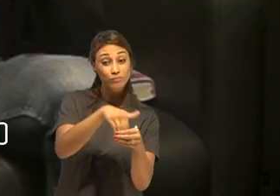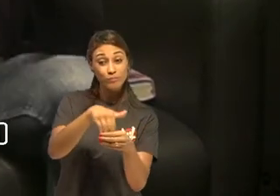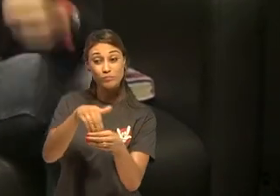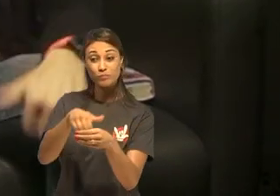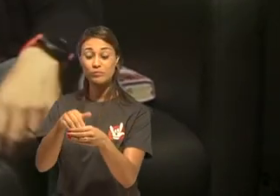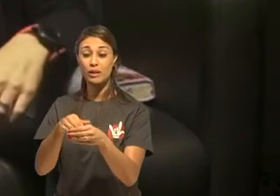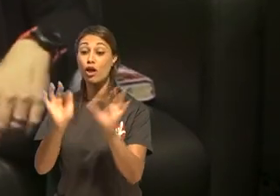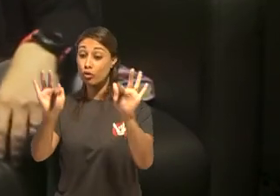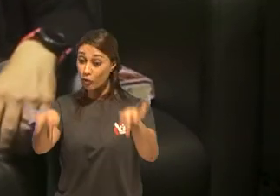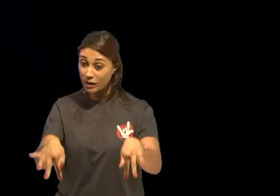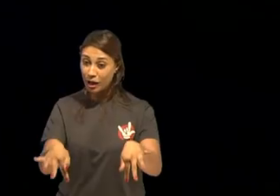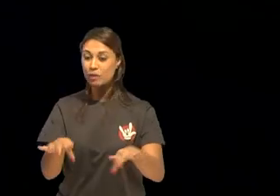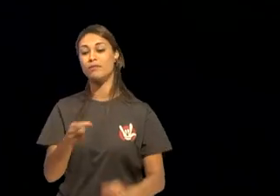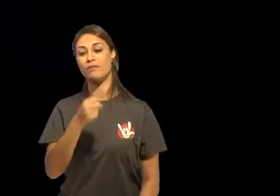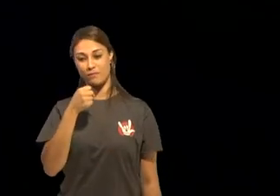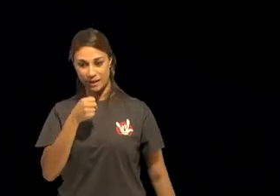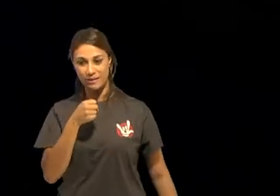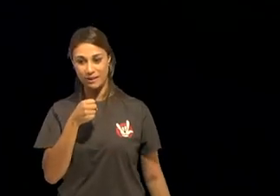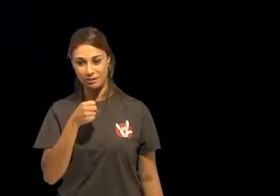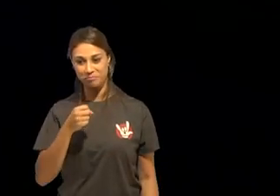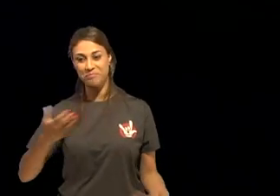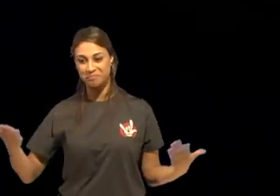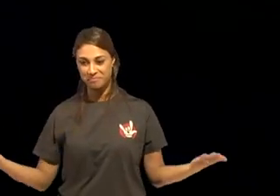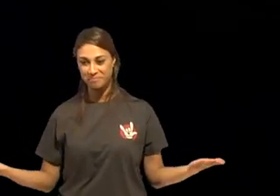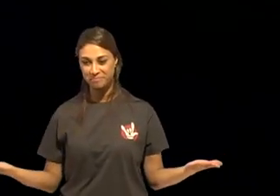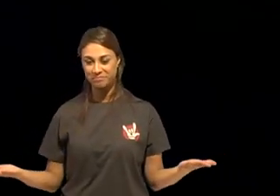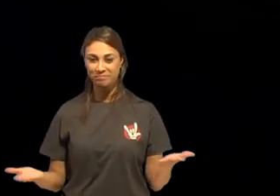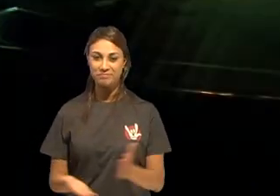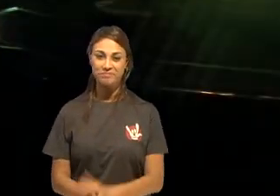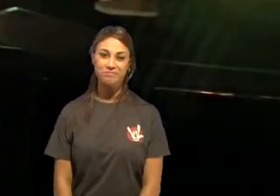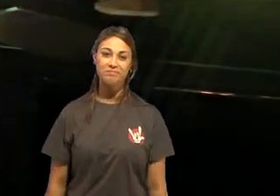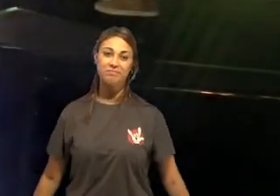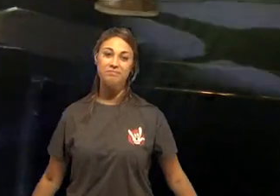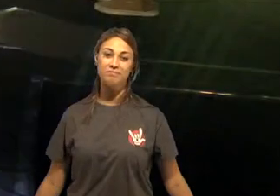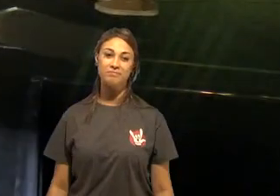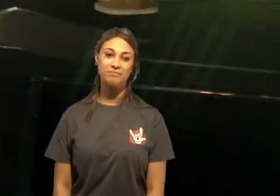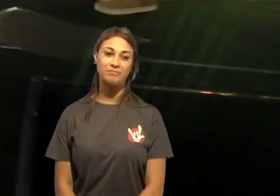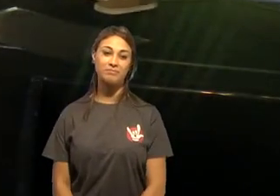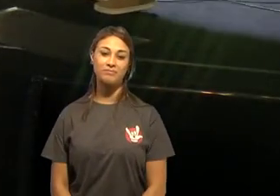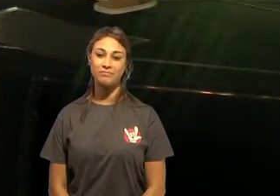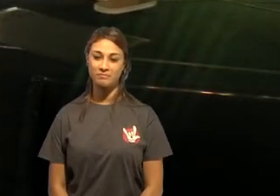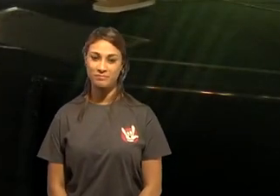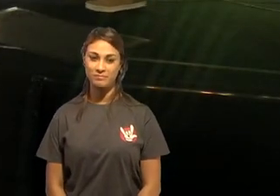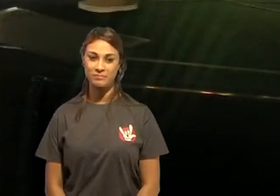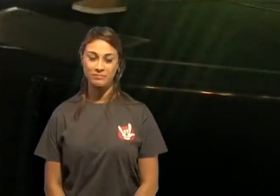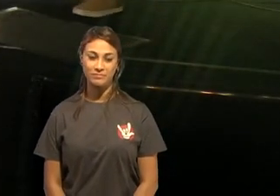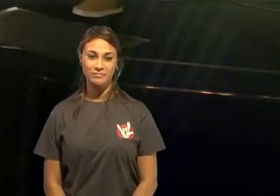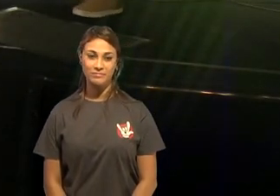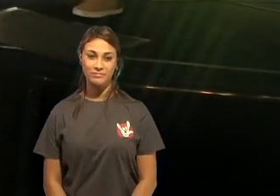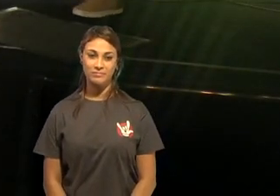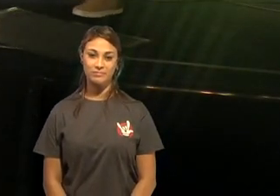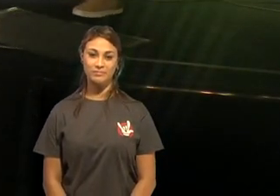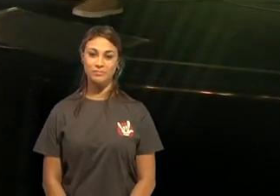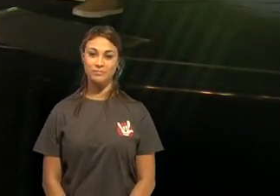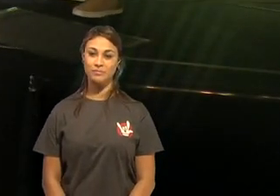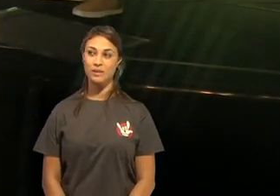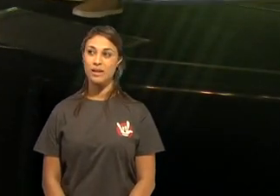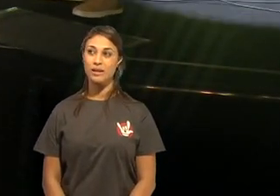Agora o couro vai comer com o Vinícius Fernandes. Bora lá, sem errar a letra. senão vai ter que pagar bico.